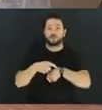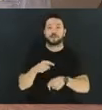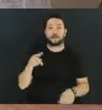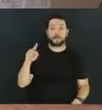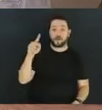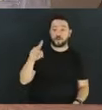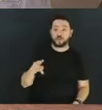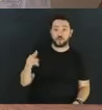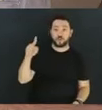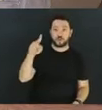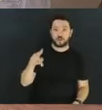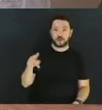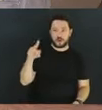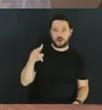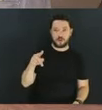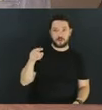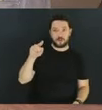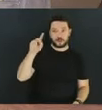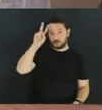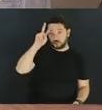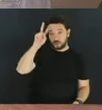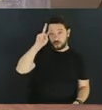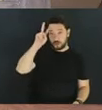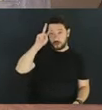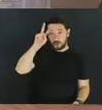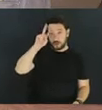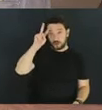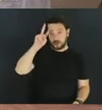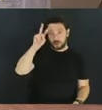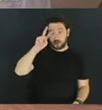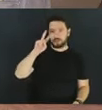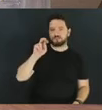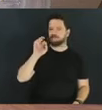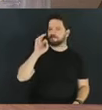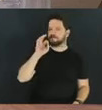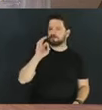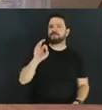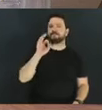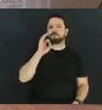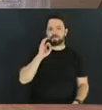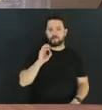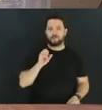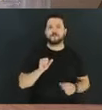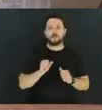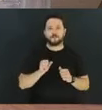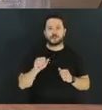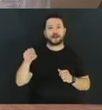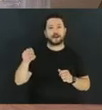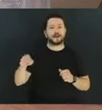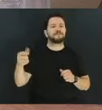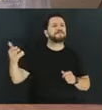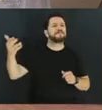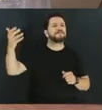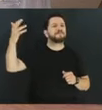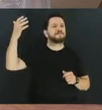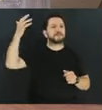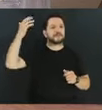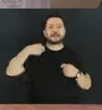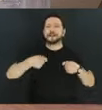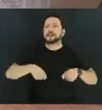história, e a criação dela, ela partiu de uma necessidade que, fundada em